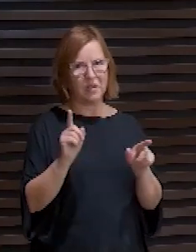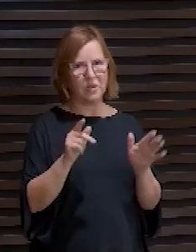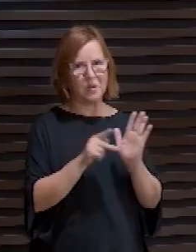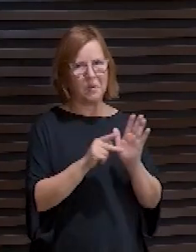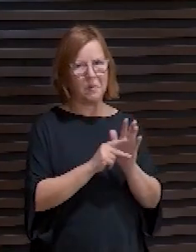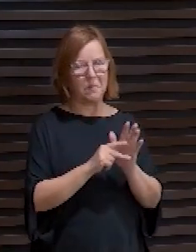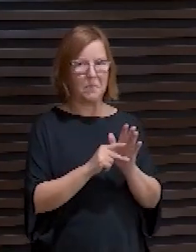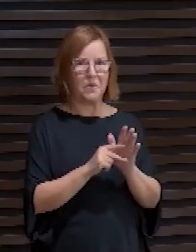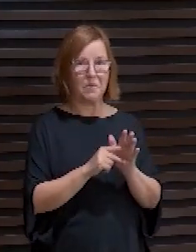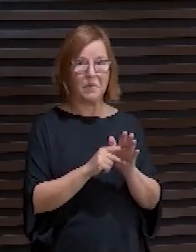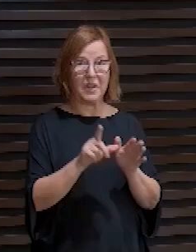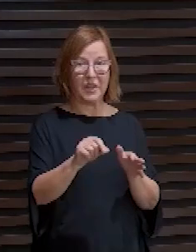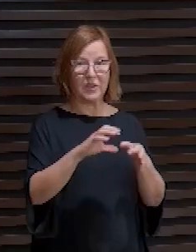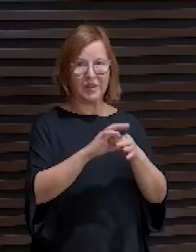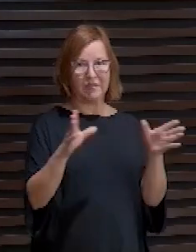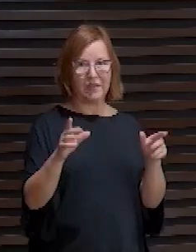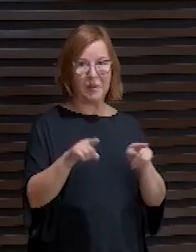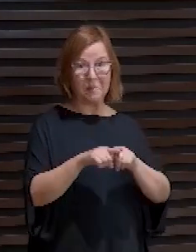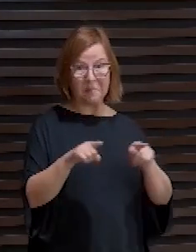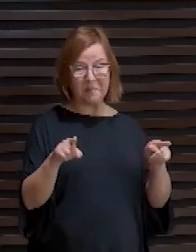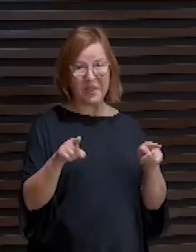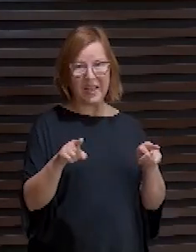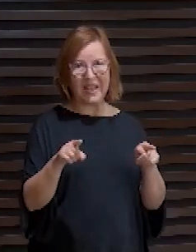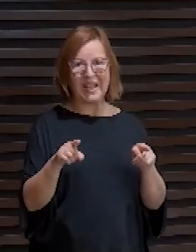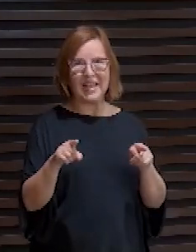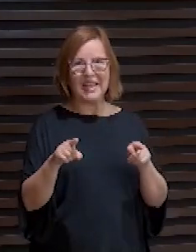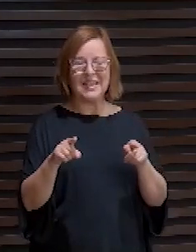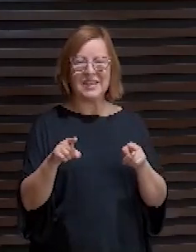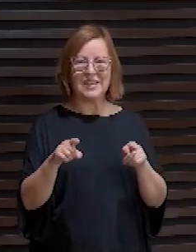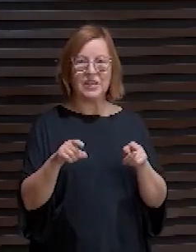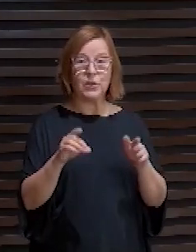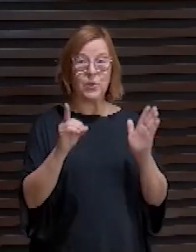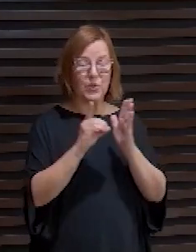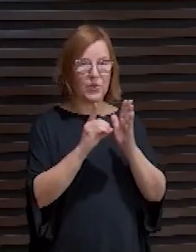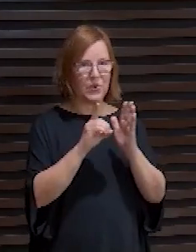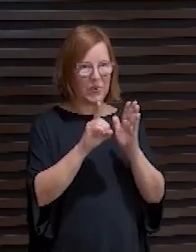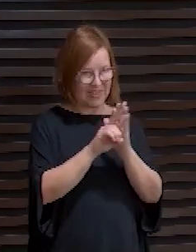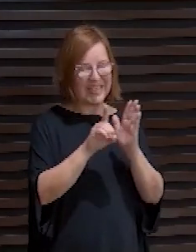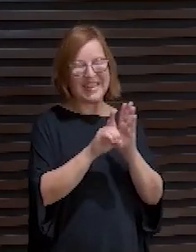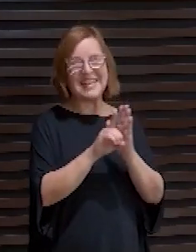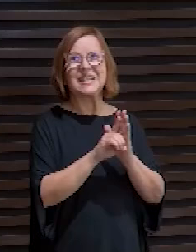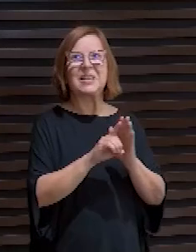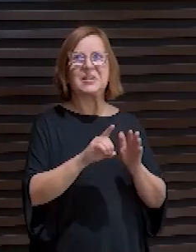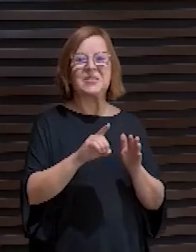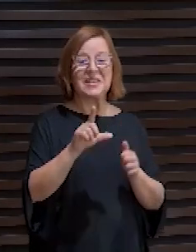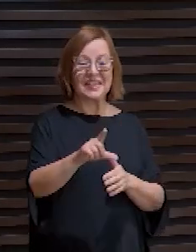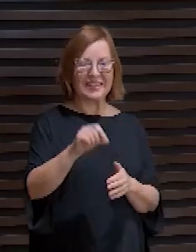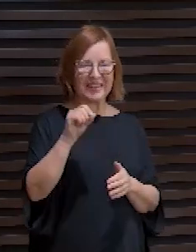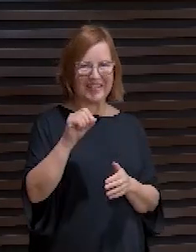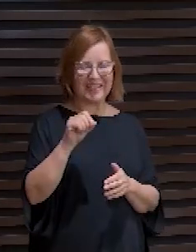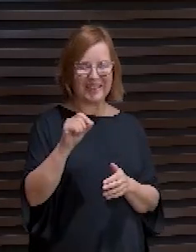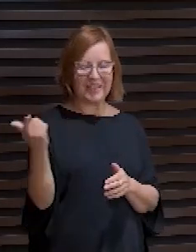deles, mas da imutabilidade do decreto da eleição, procedente do livre e imutável amor de